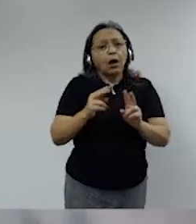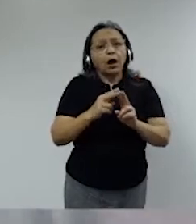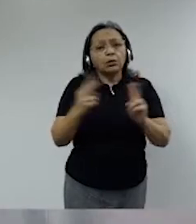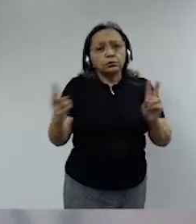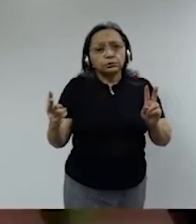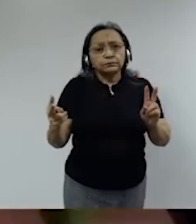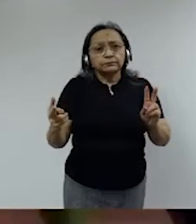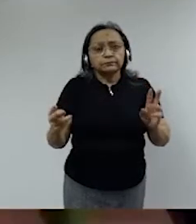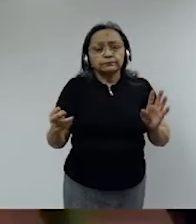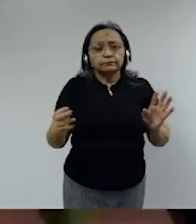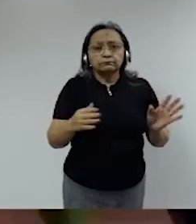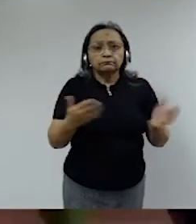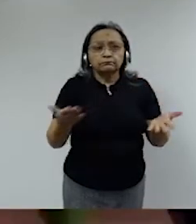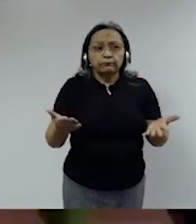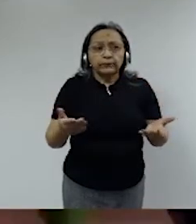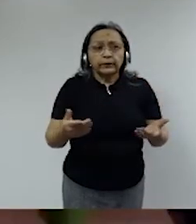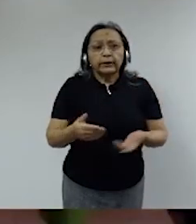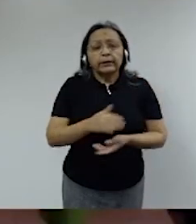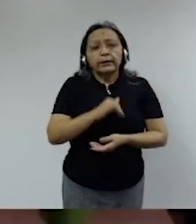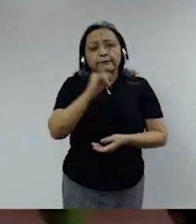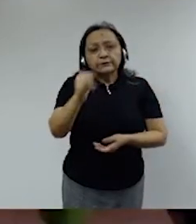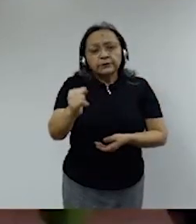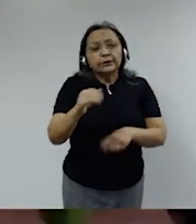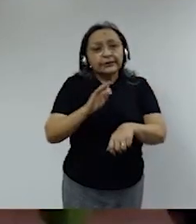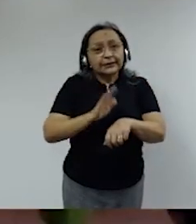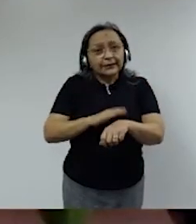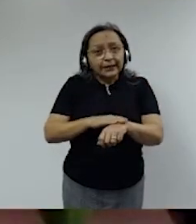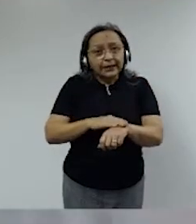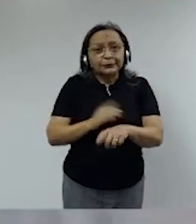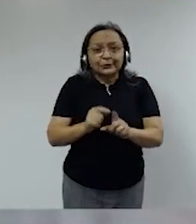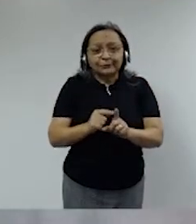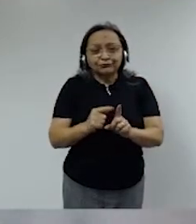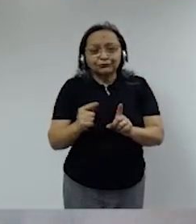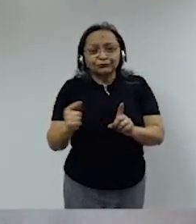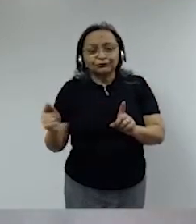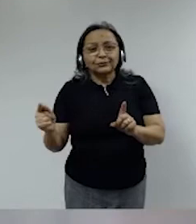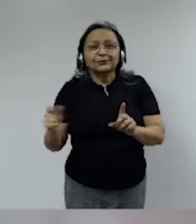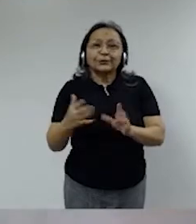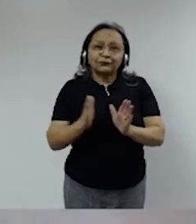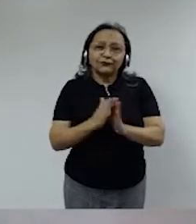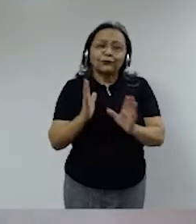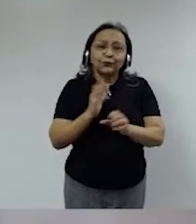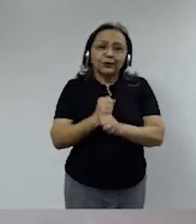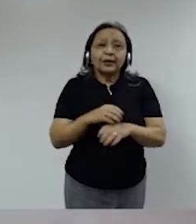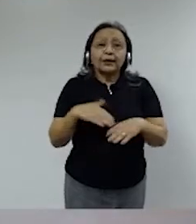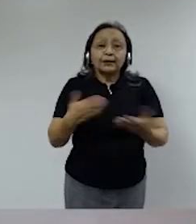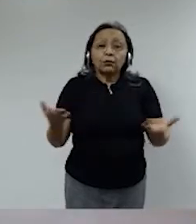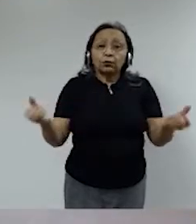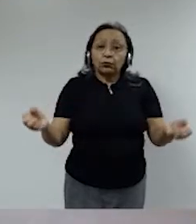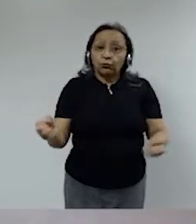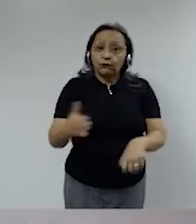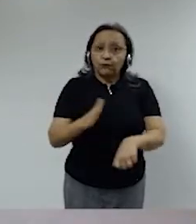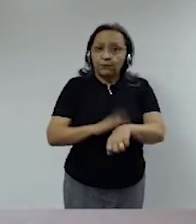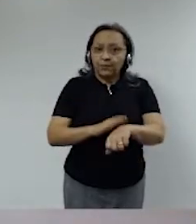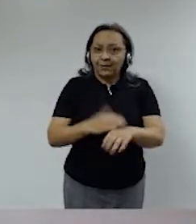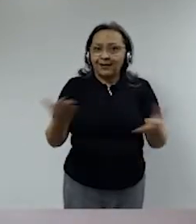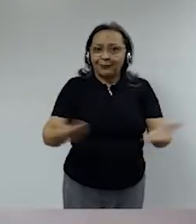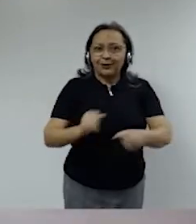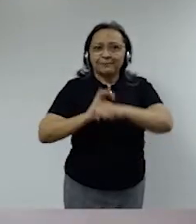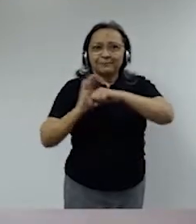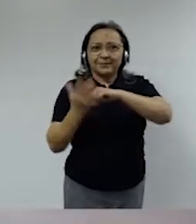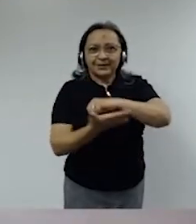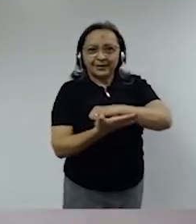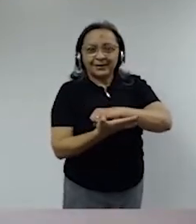Oi, desculpa. O tempo, se o senhor puder concluir, para que nós concluímos. Então, já vou concluindo. Então, esse novo momento que se coloca agora,